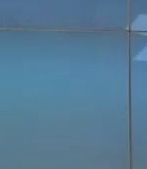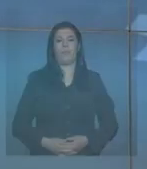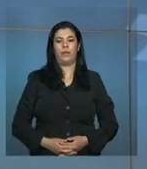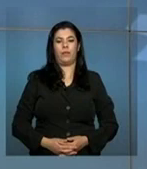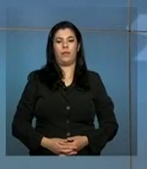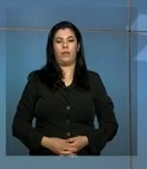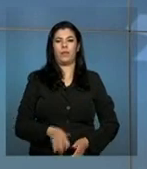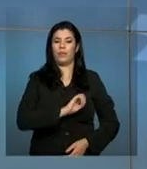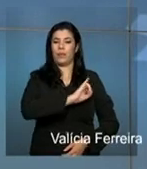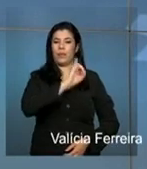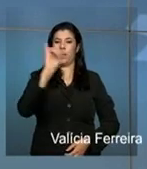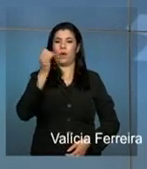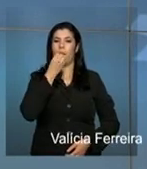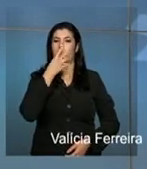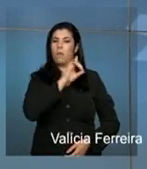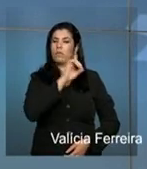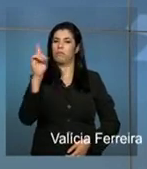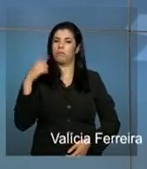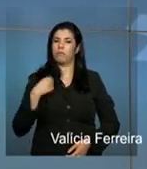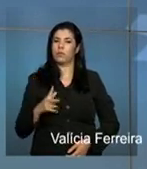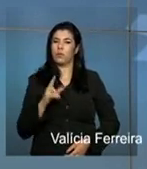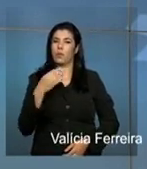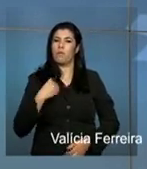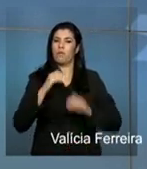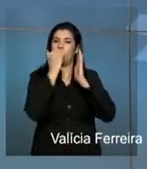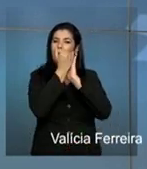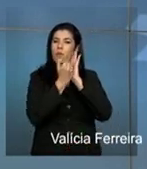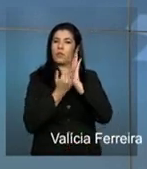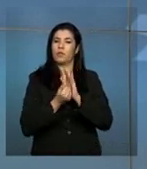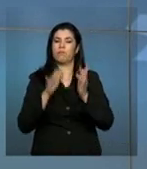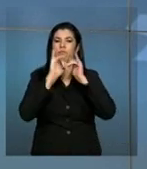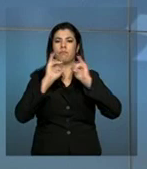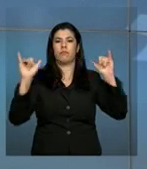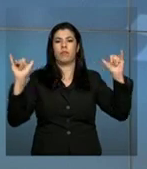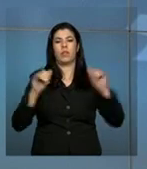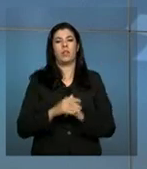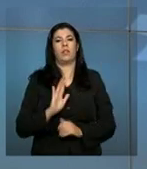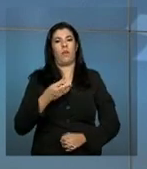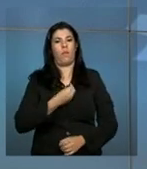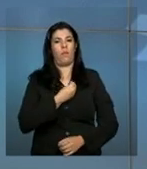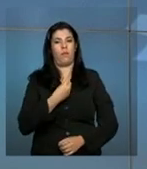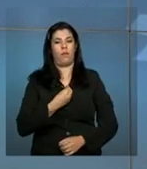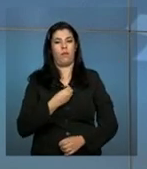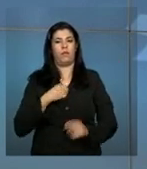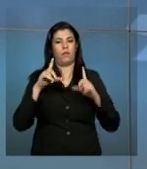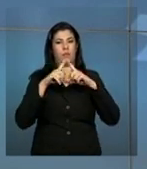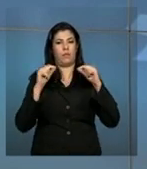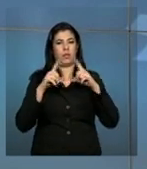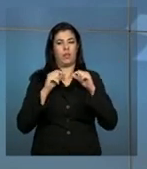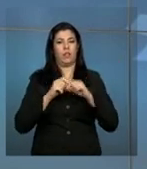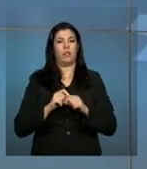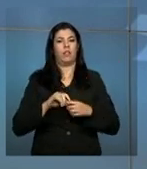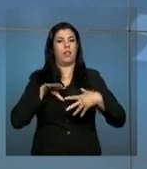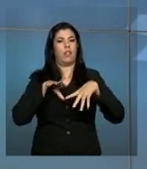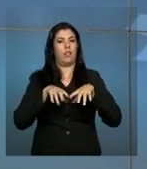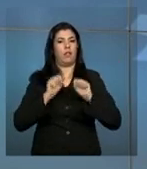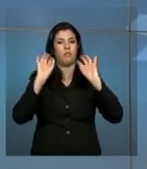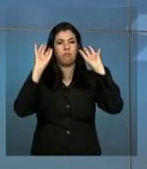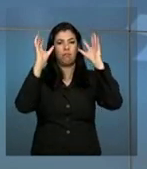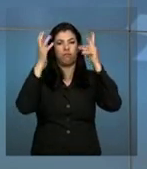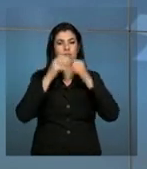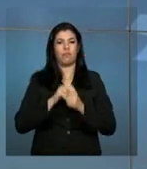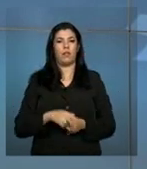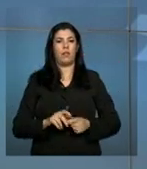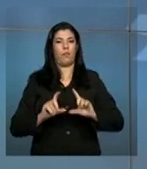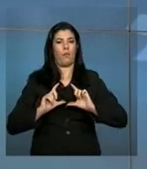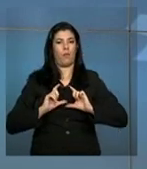Olá, bom dia. Interrompemos a nossa programação para transmitir ao vivo de Brasília a cerimônia de entrega das credenciais